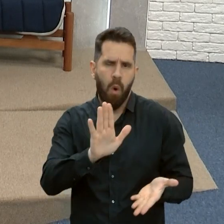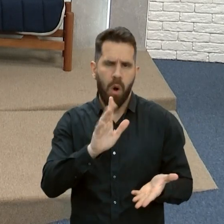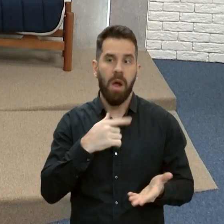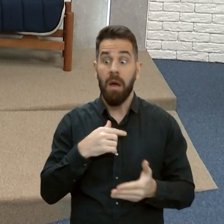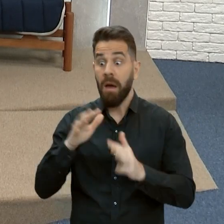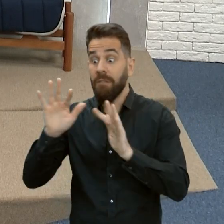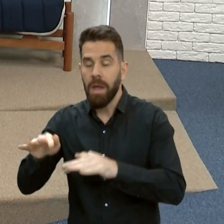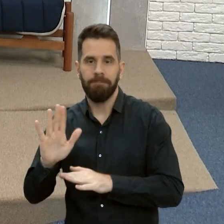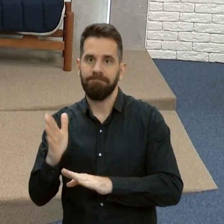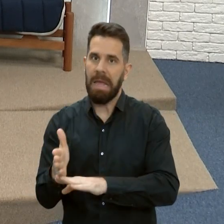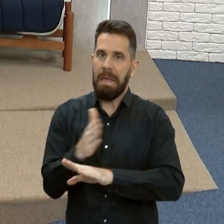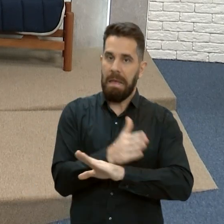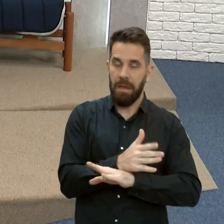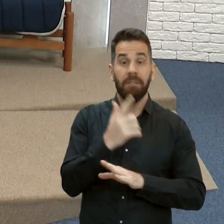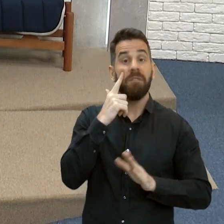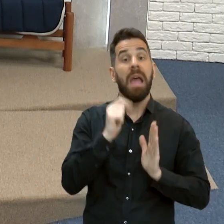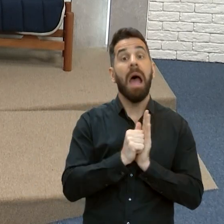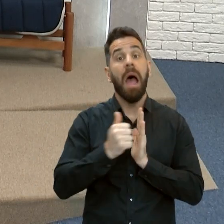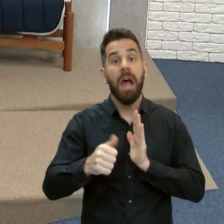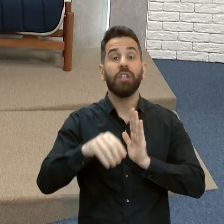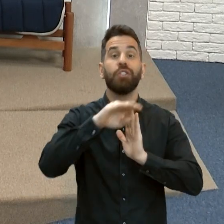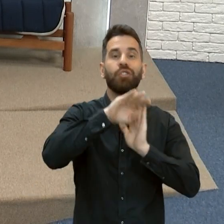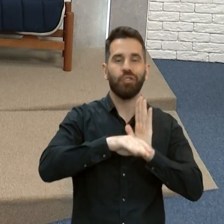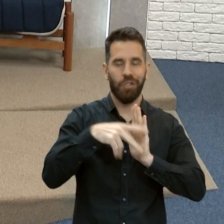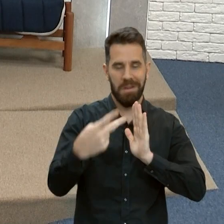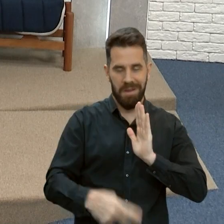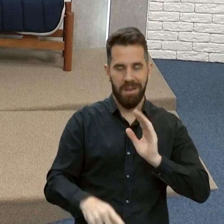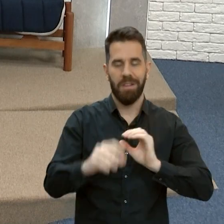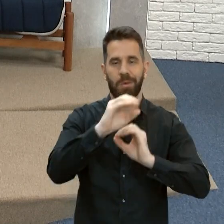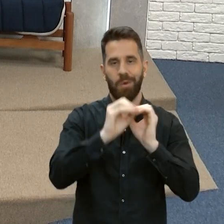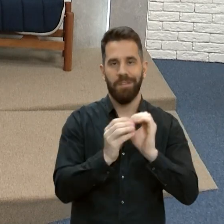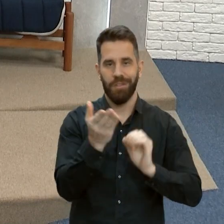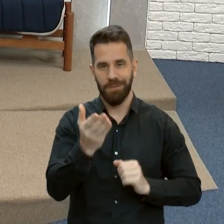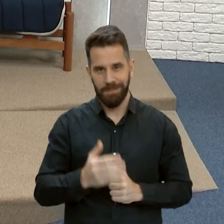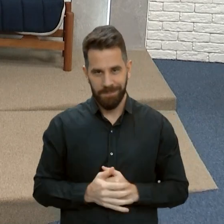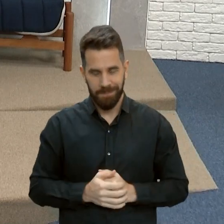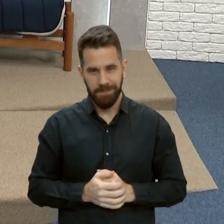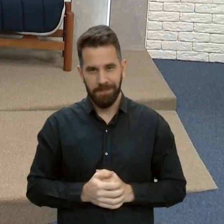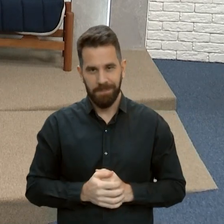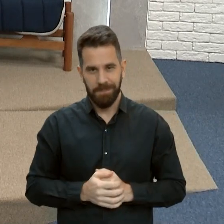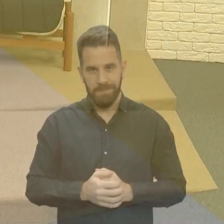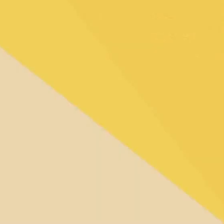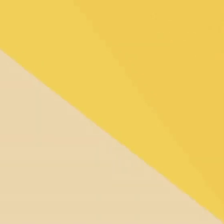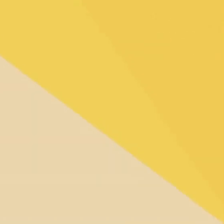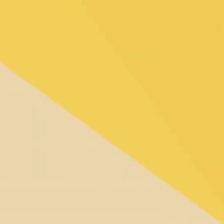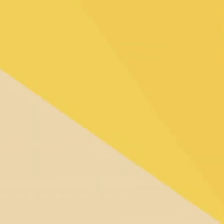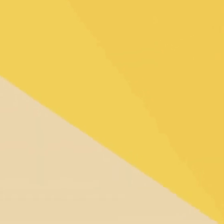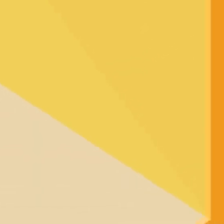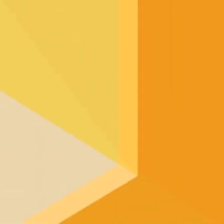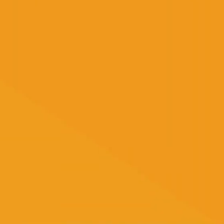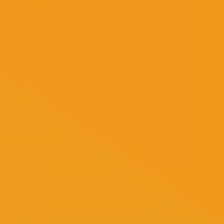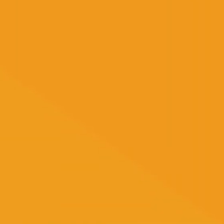vai conferir a agenda de eventos, ações e editais da UFG.